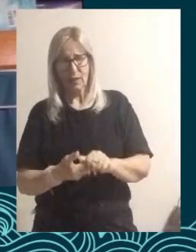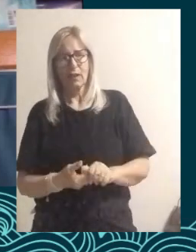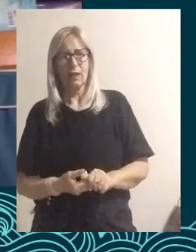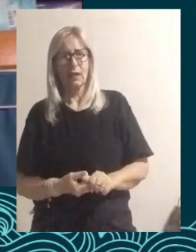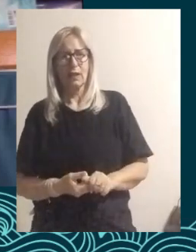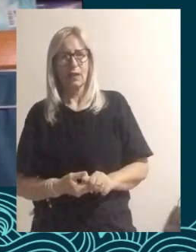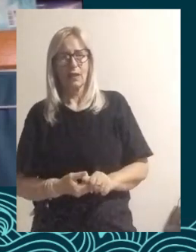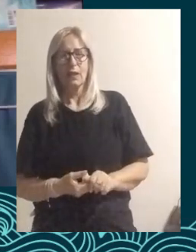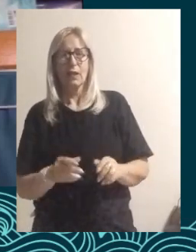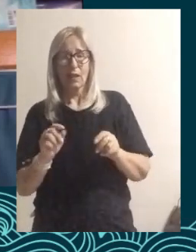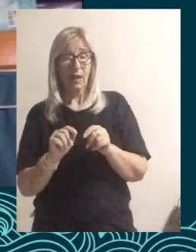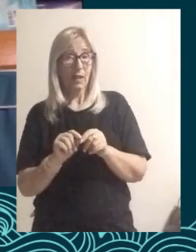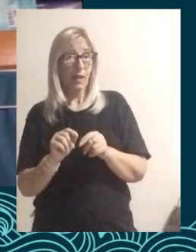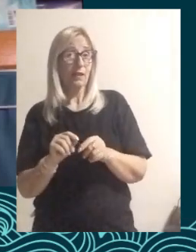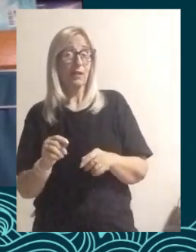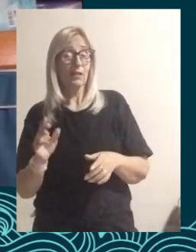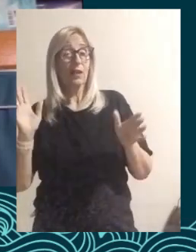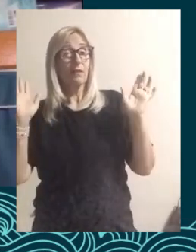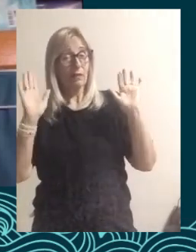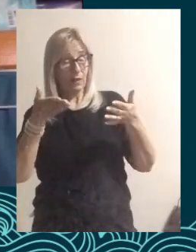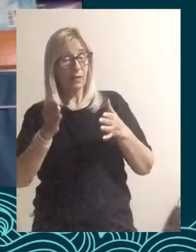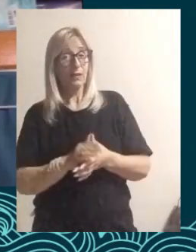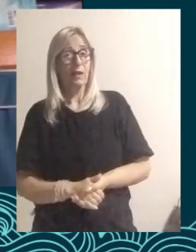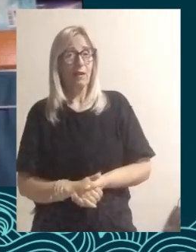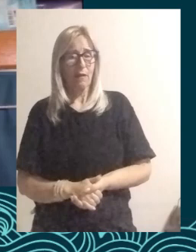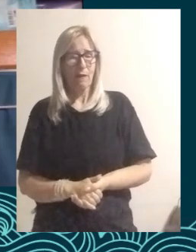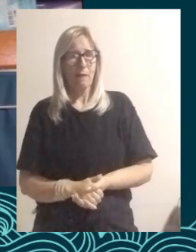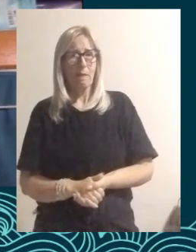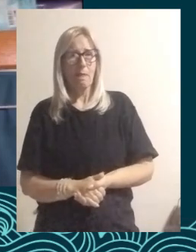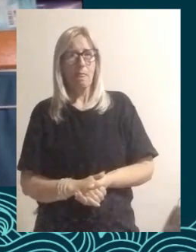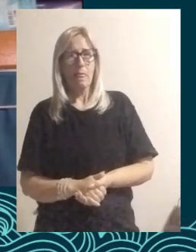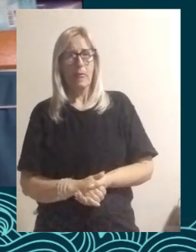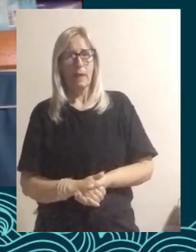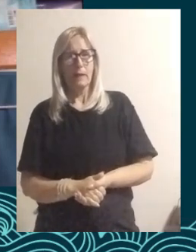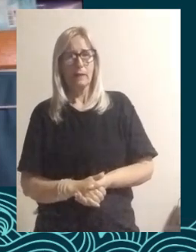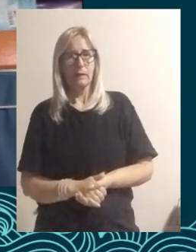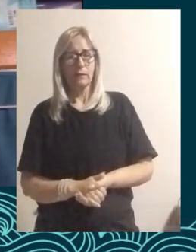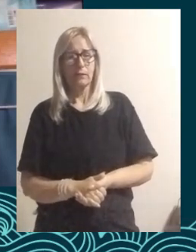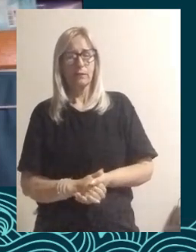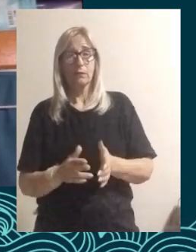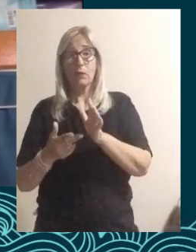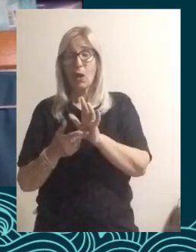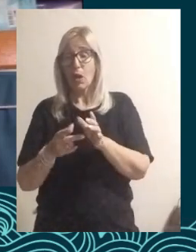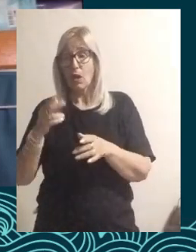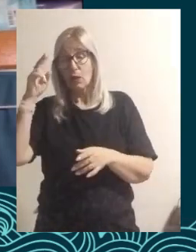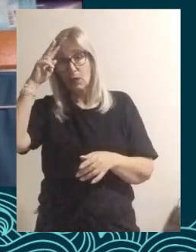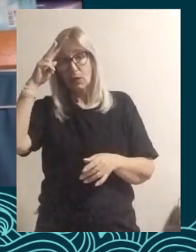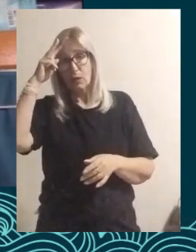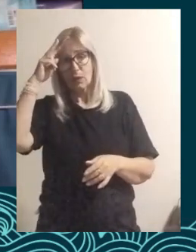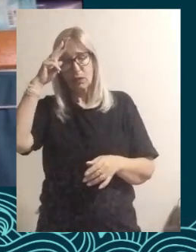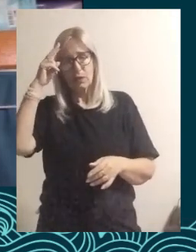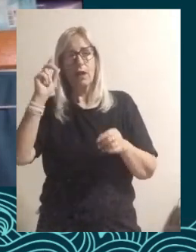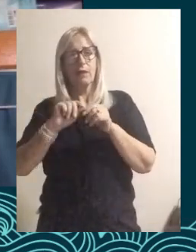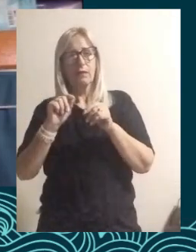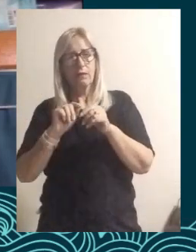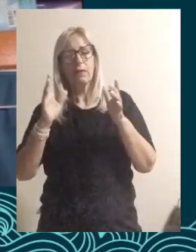nossa vida tem mais valor para a gente mesmo, que a gente já fez. Também acho que no nosso dia a dia, poucas vezes a